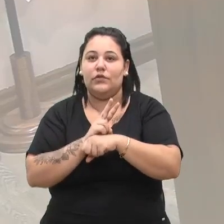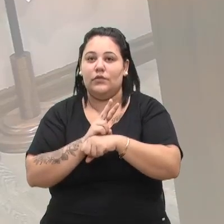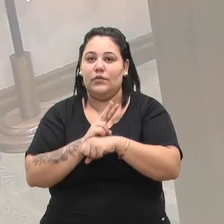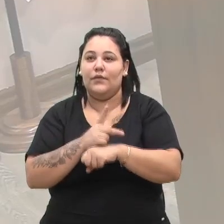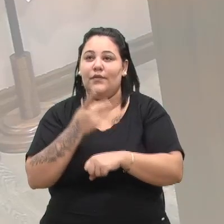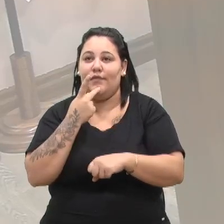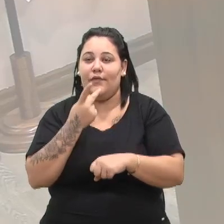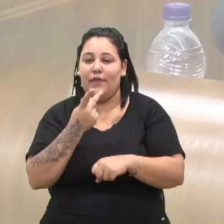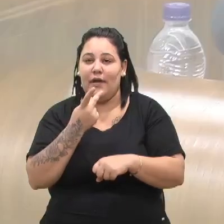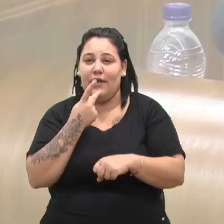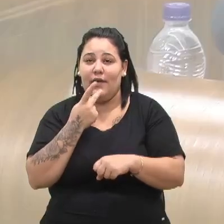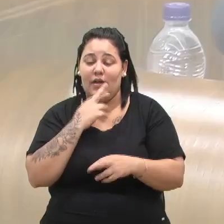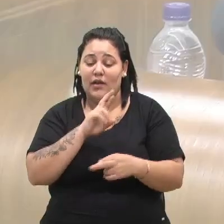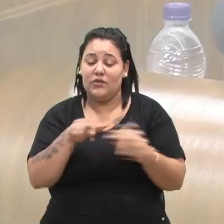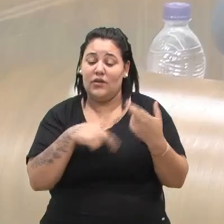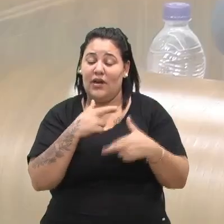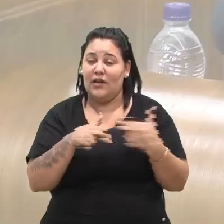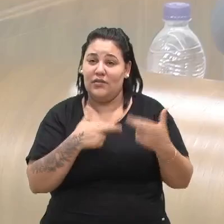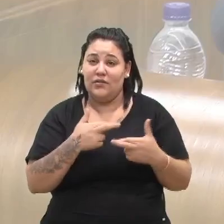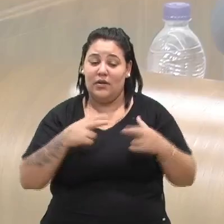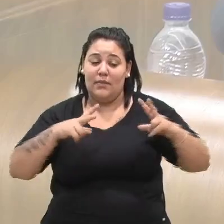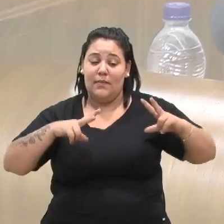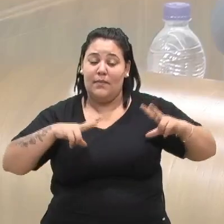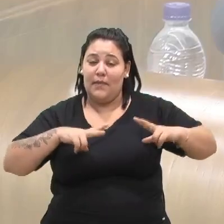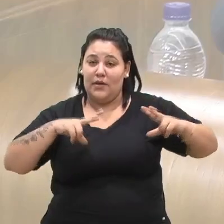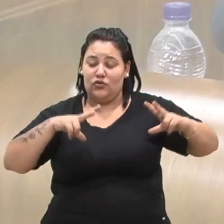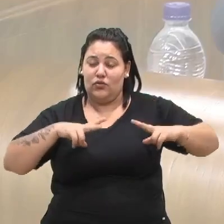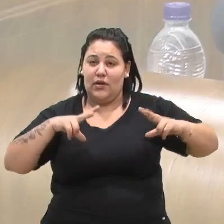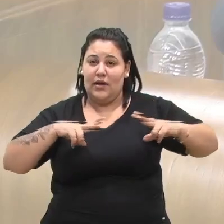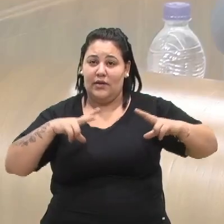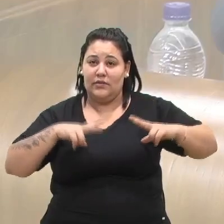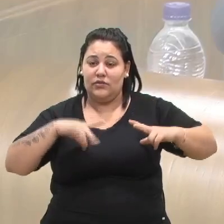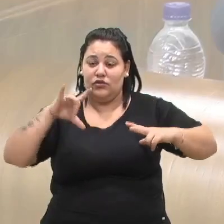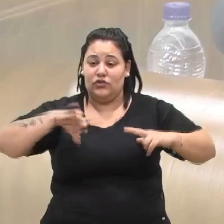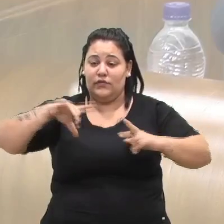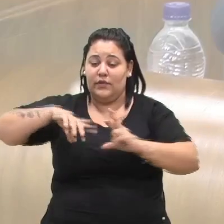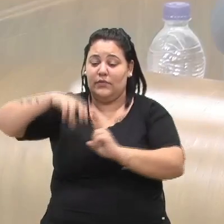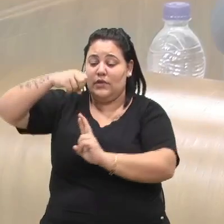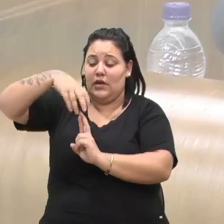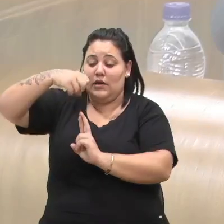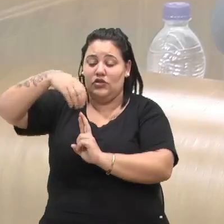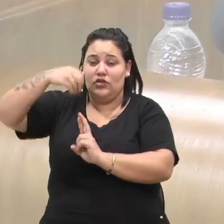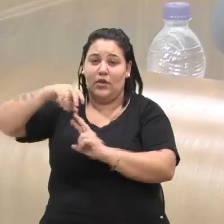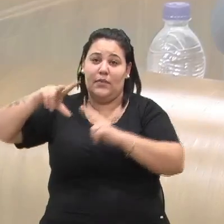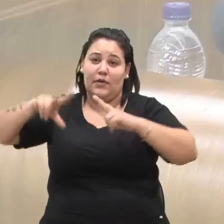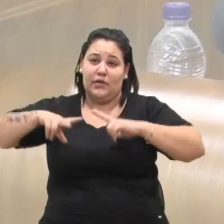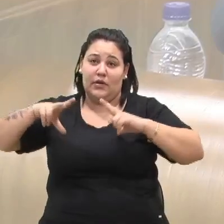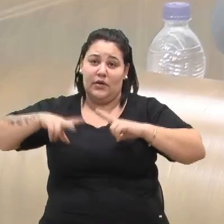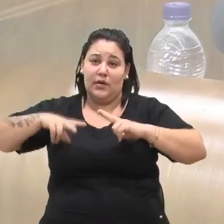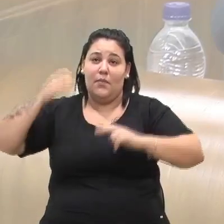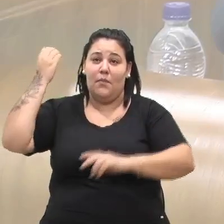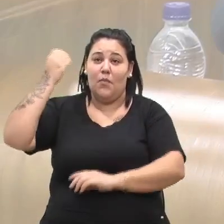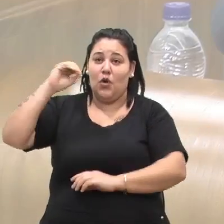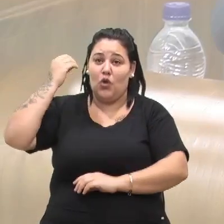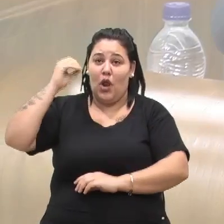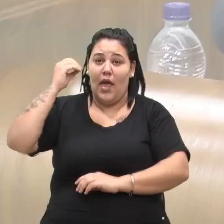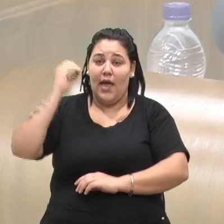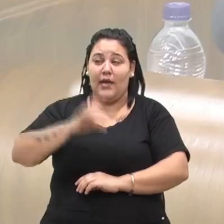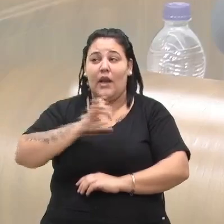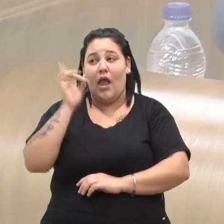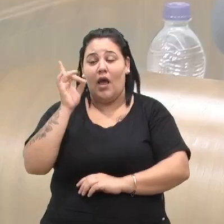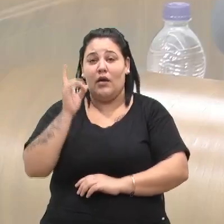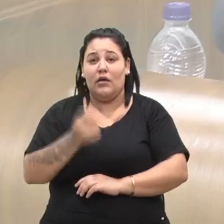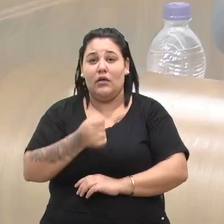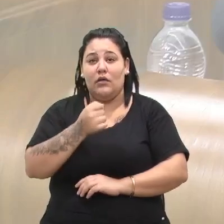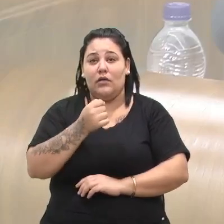generalizar a privatização, que nós tivemos aí a RGE privatizada e Porto Alegre, parte da grande capital, ficou quase